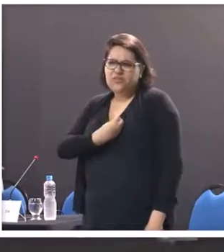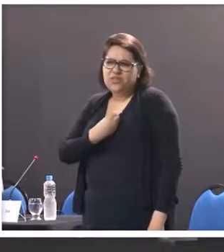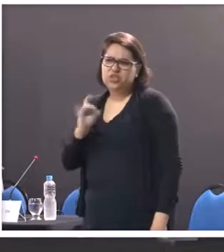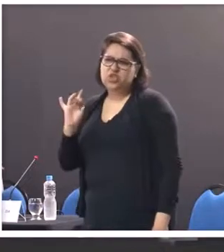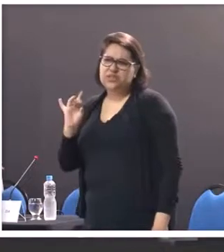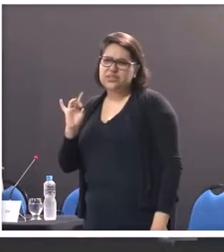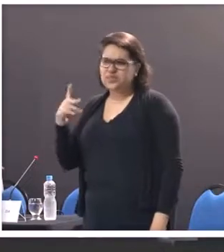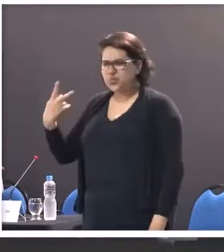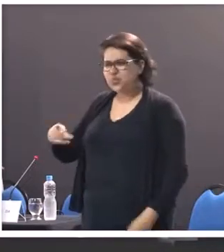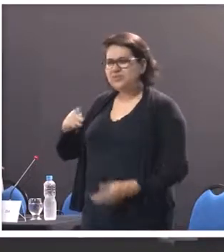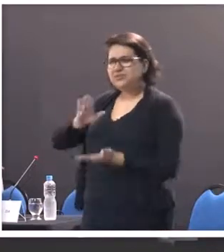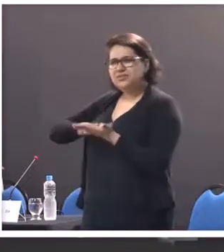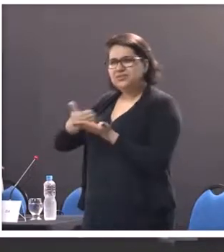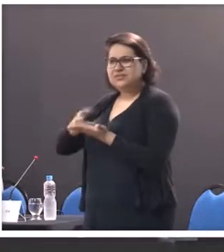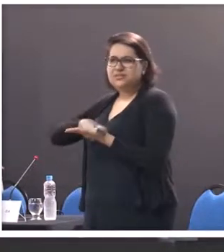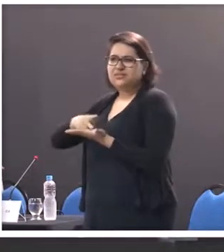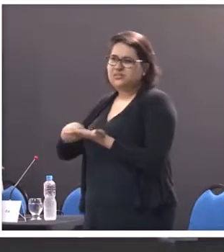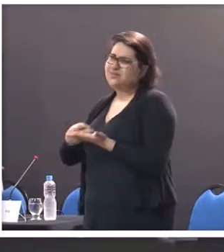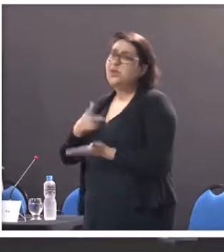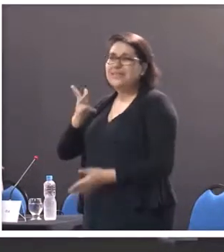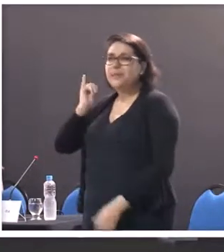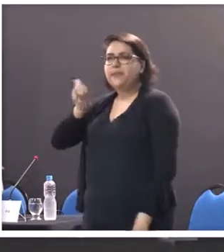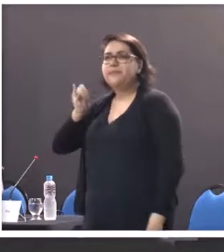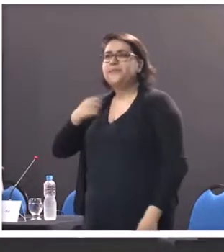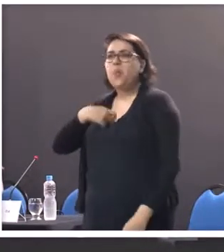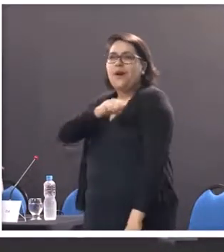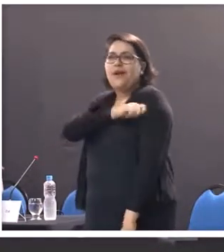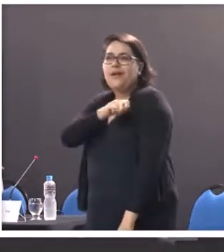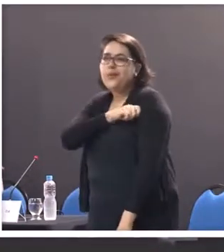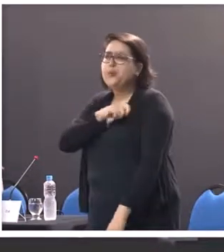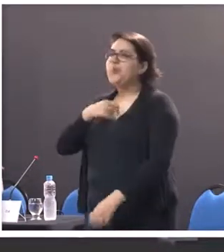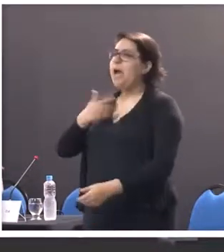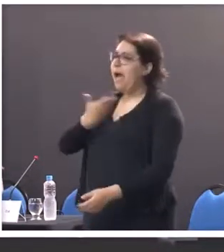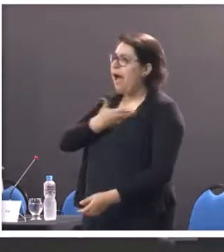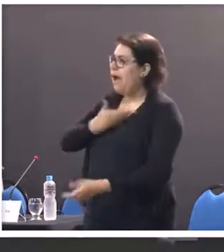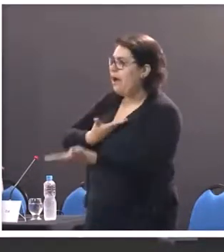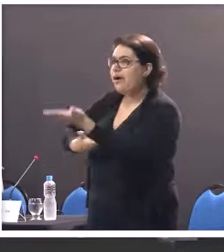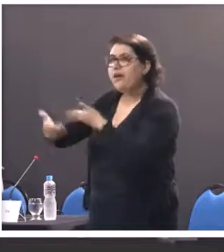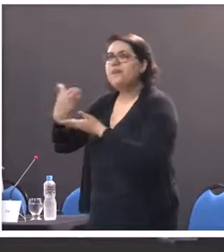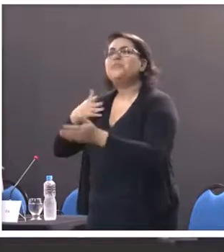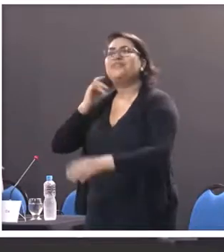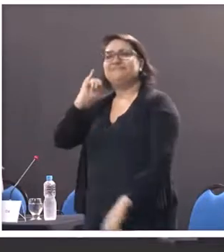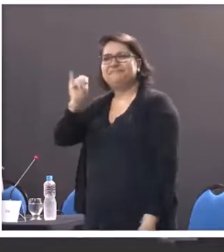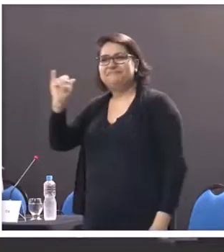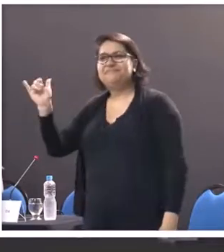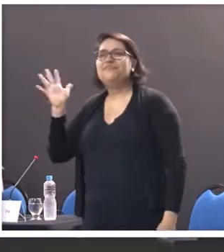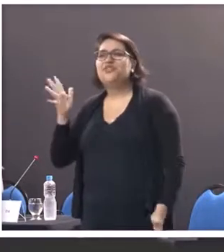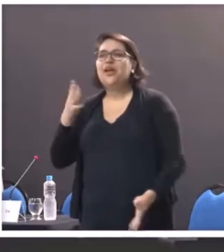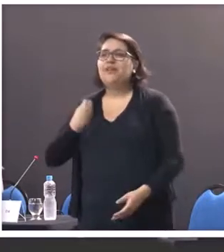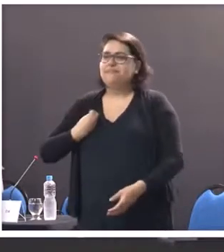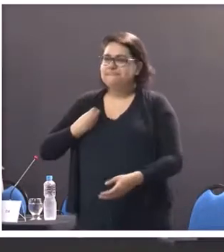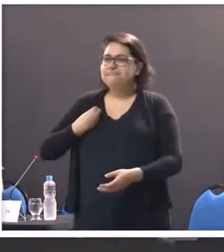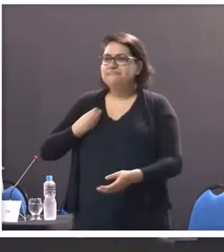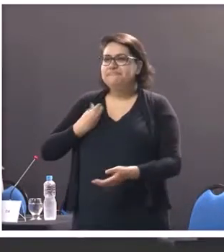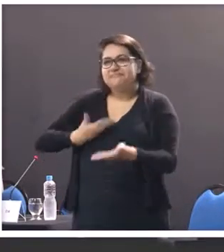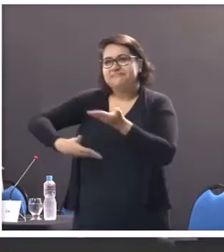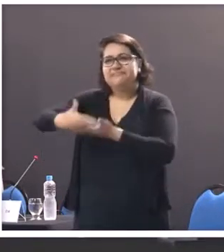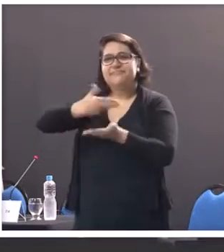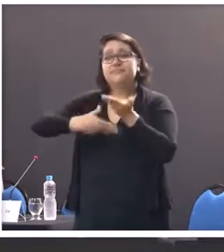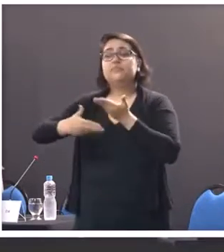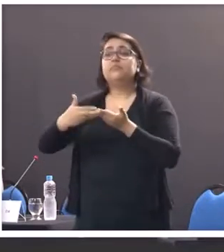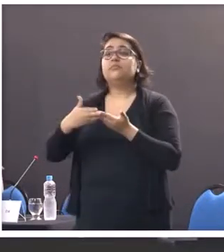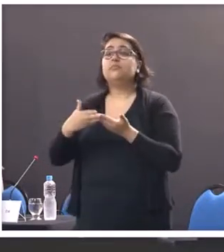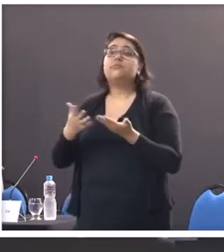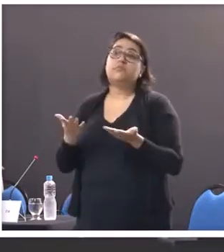sozinho nesse mundo. Eu falo sempre isso para os meus alunos, para os meus amigos, com quem eu convivo e tudo mais. E